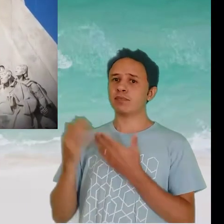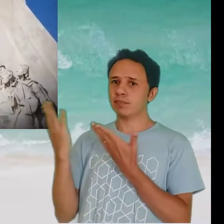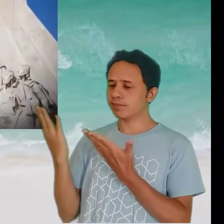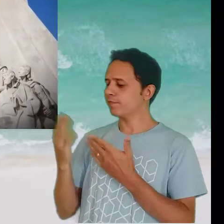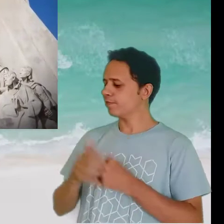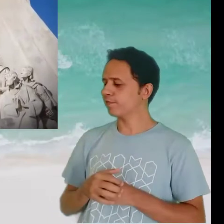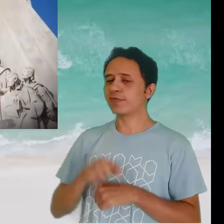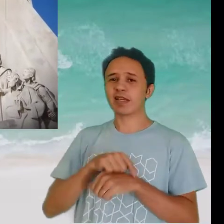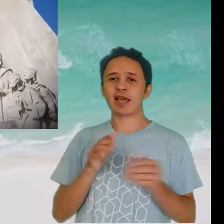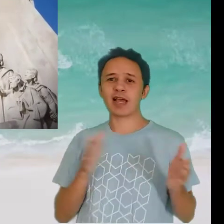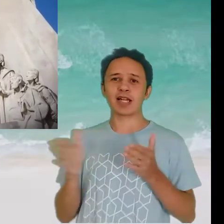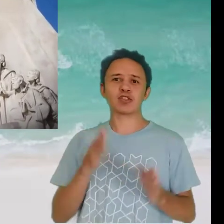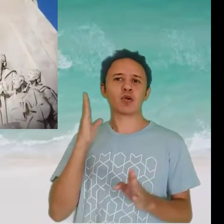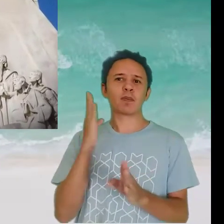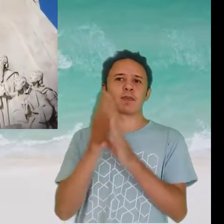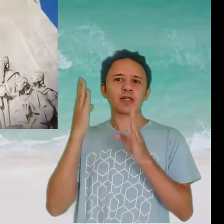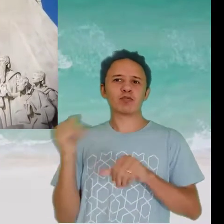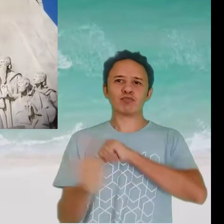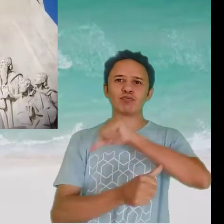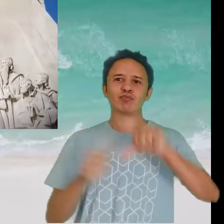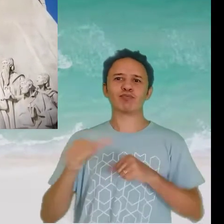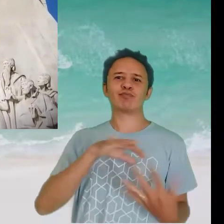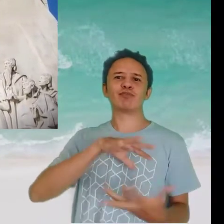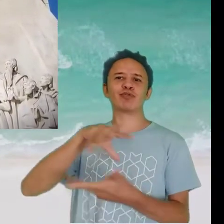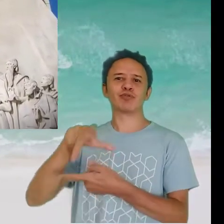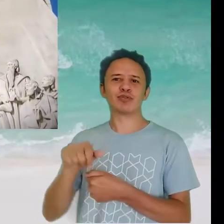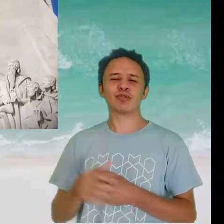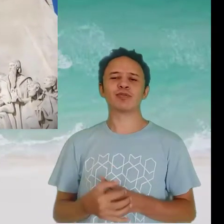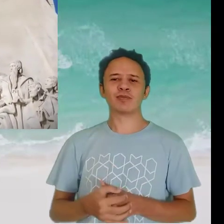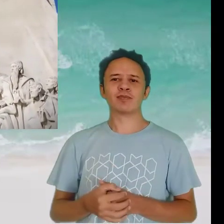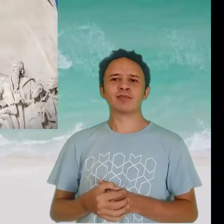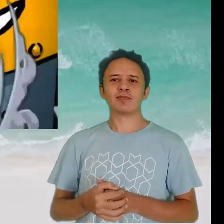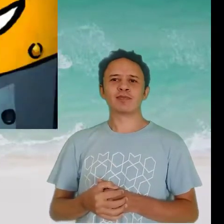Essa foi a grande era dos descobrimentos que revolucionou o mundo.